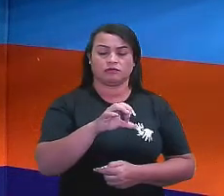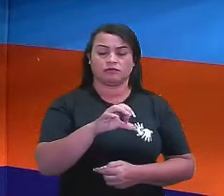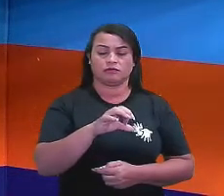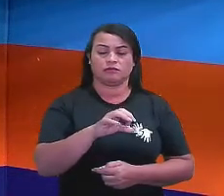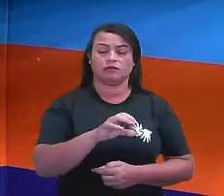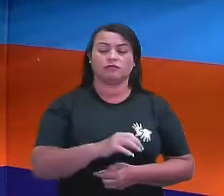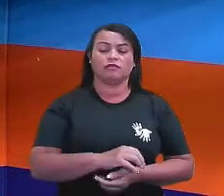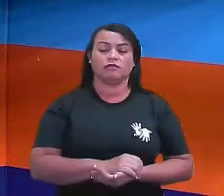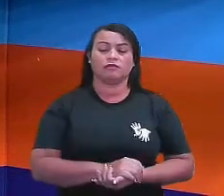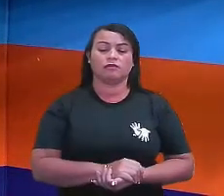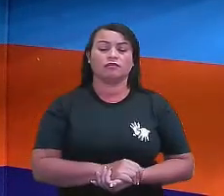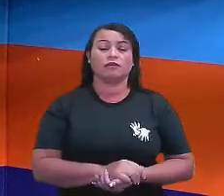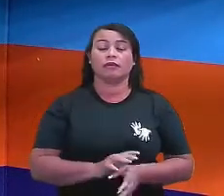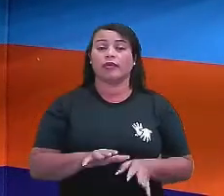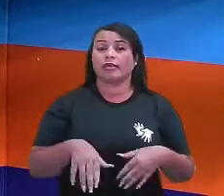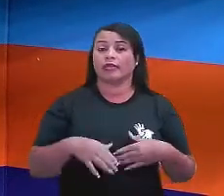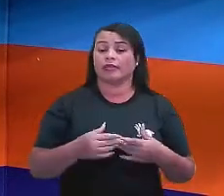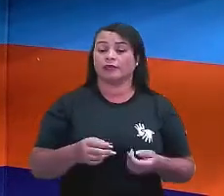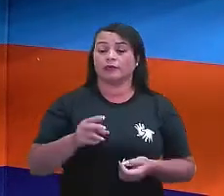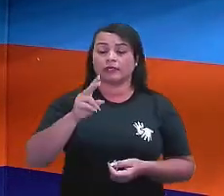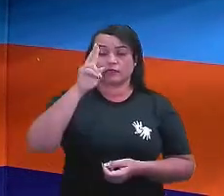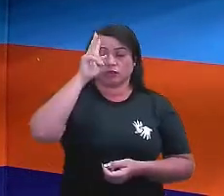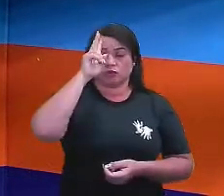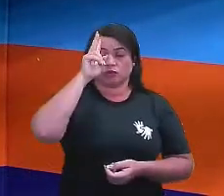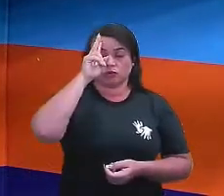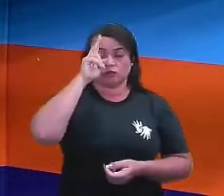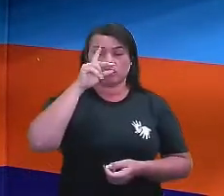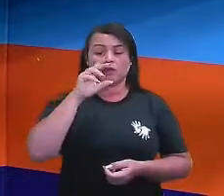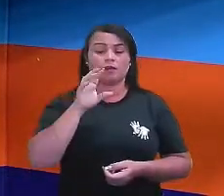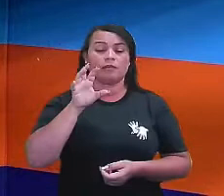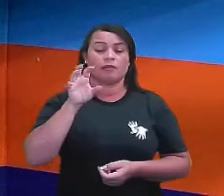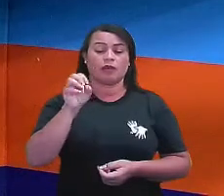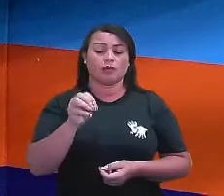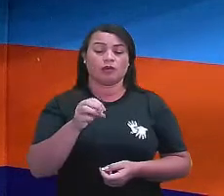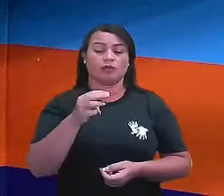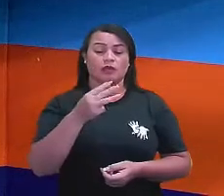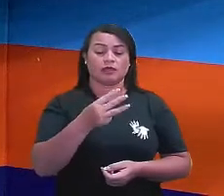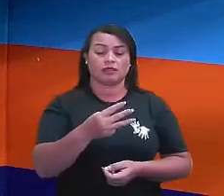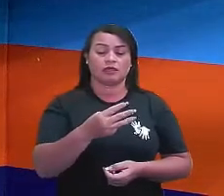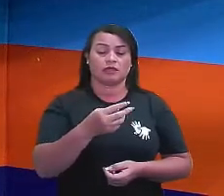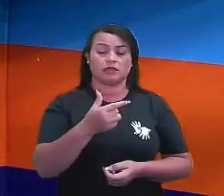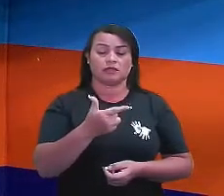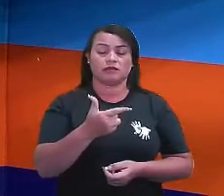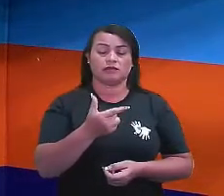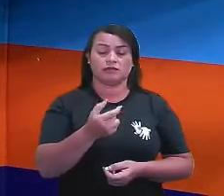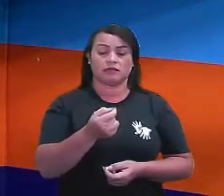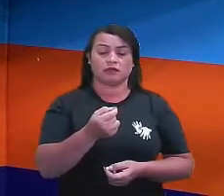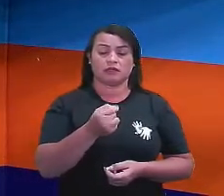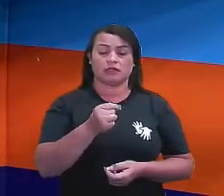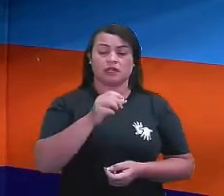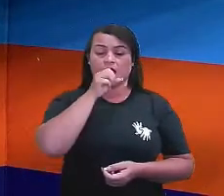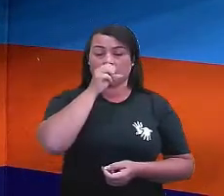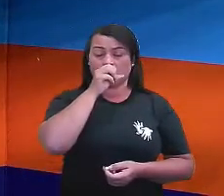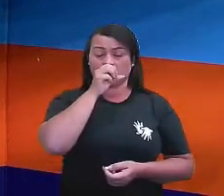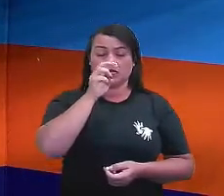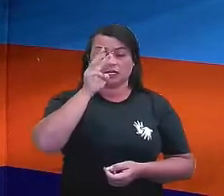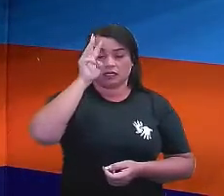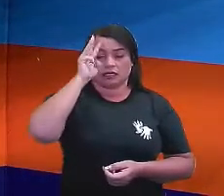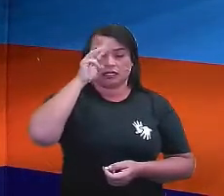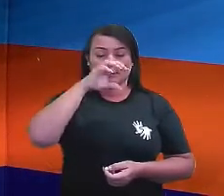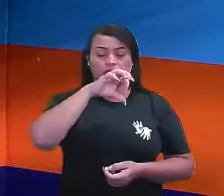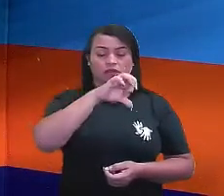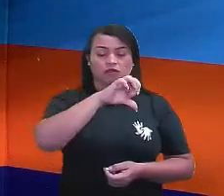9. Então, na segunda, ele pegou 320 laranjas. Na terça, ele já